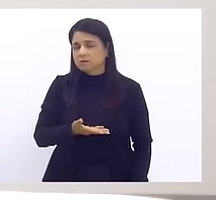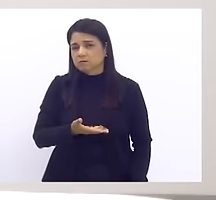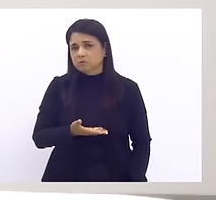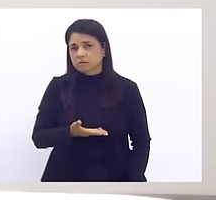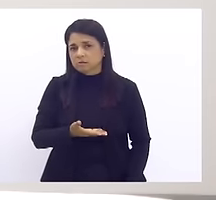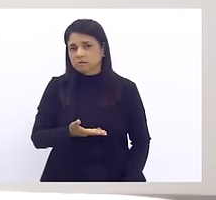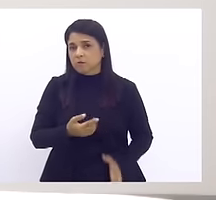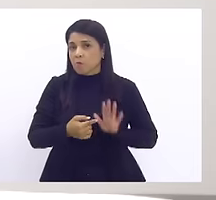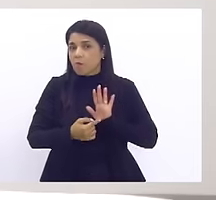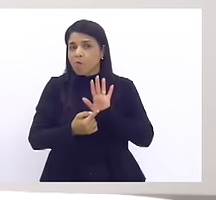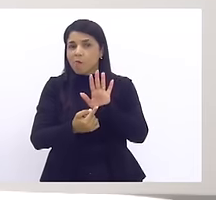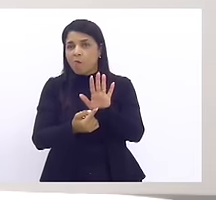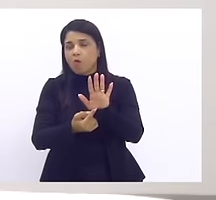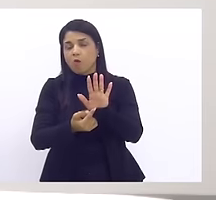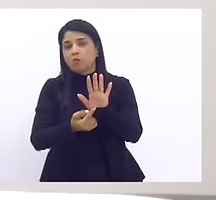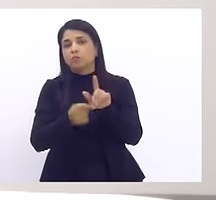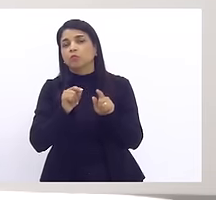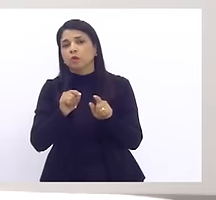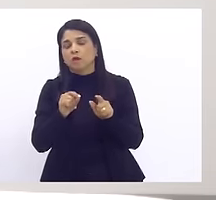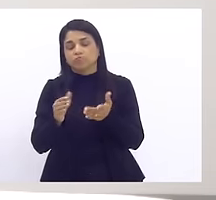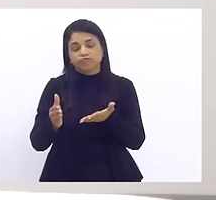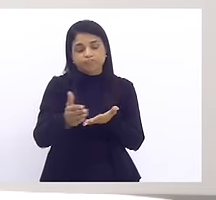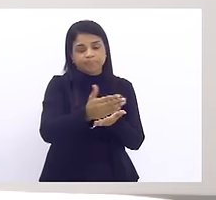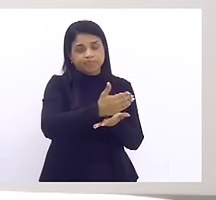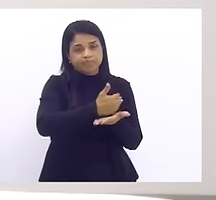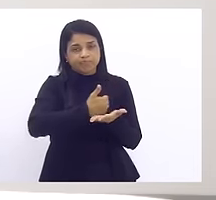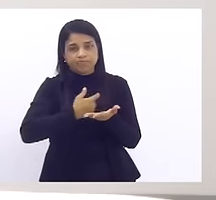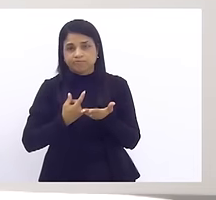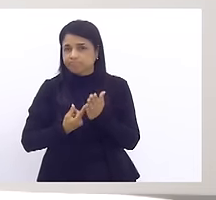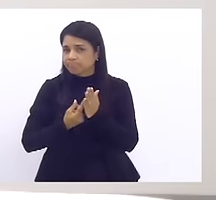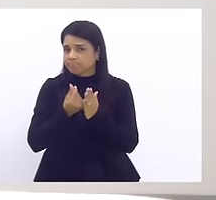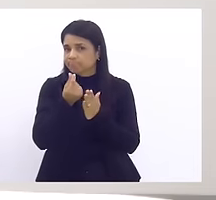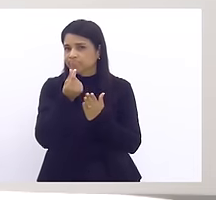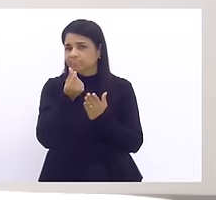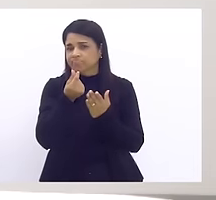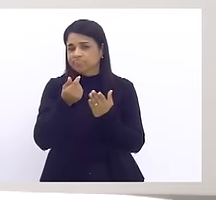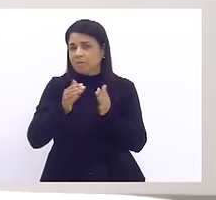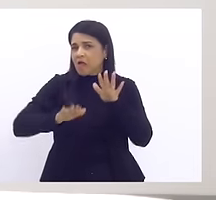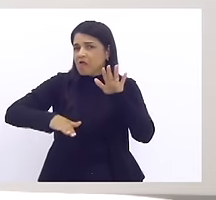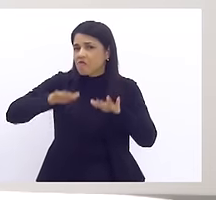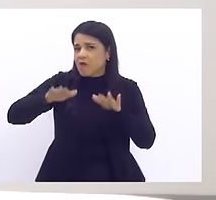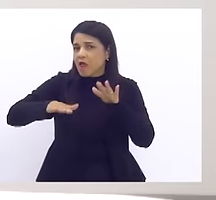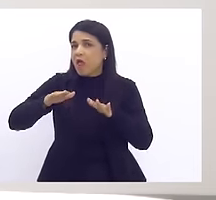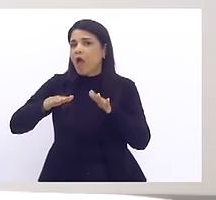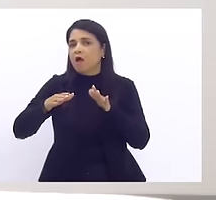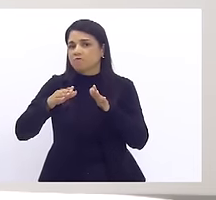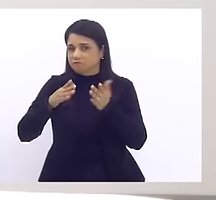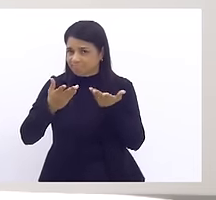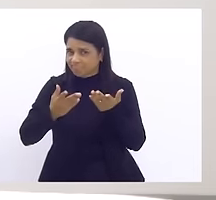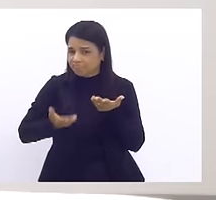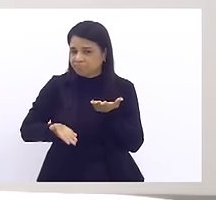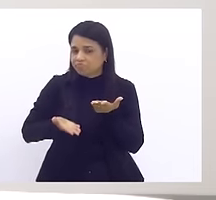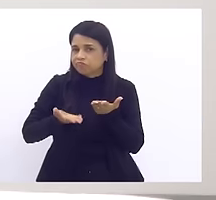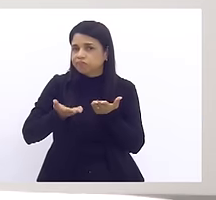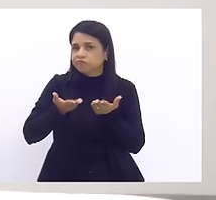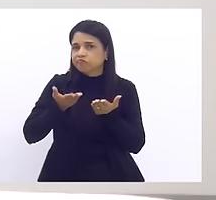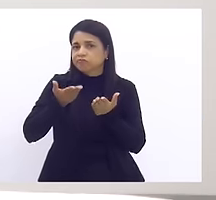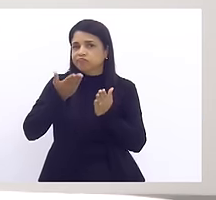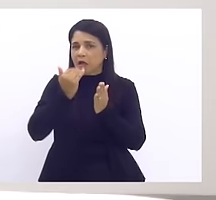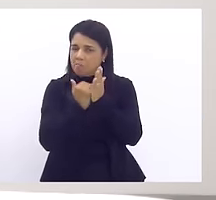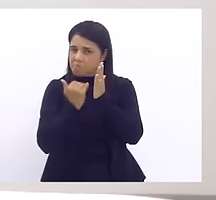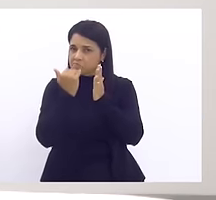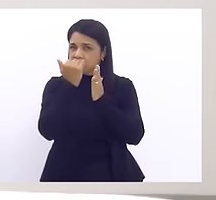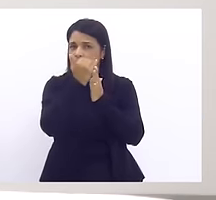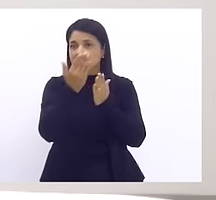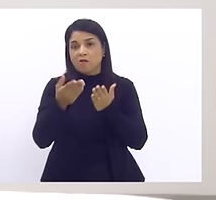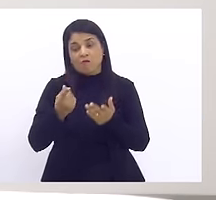demonstra que a renda variável tem sido significativa né pelos valores que você passou